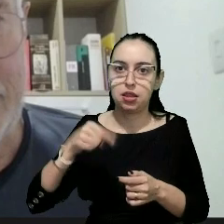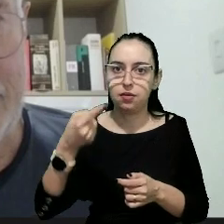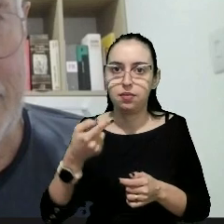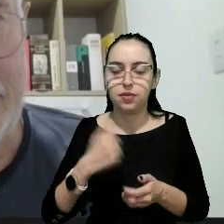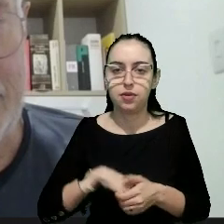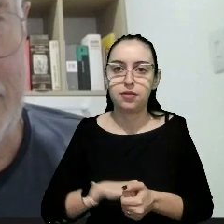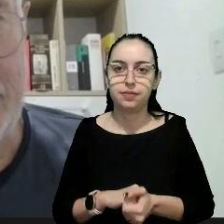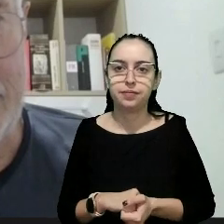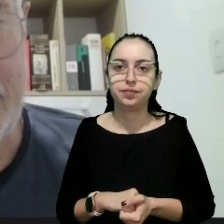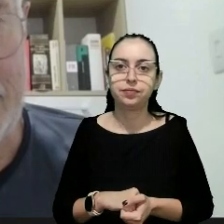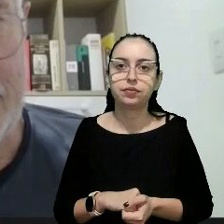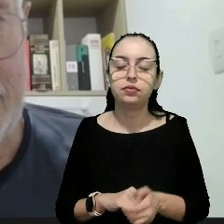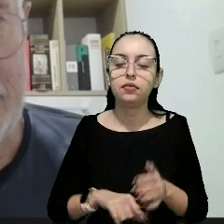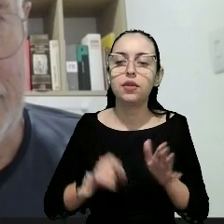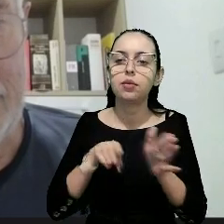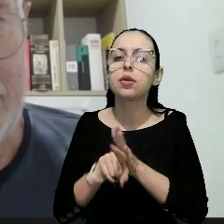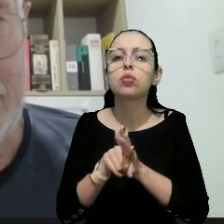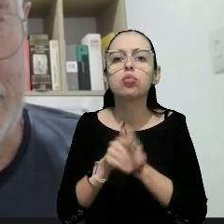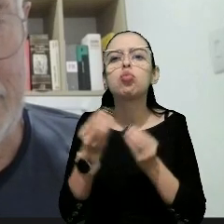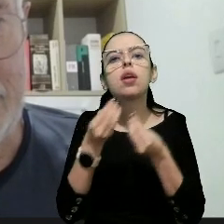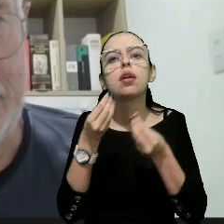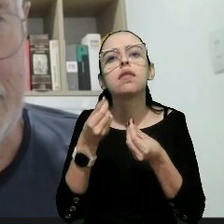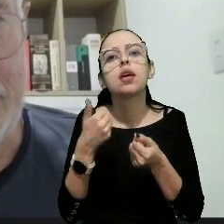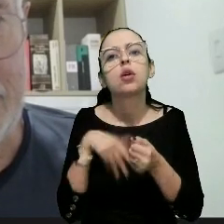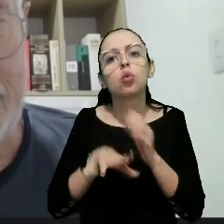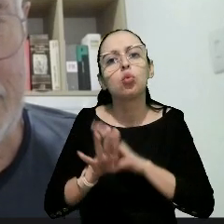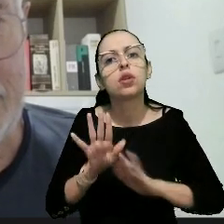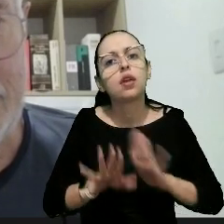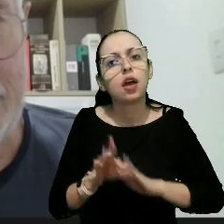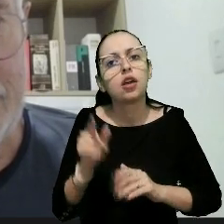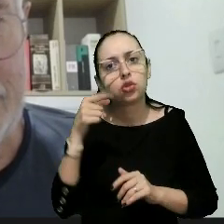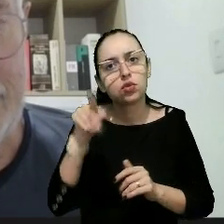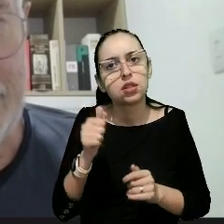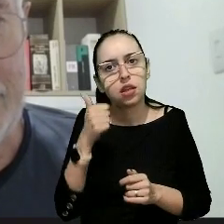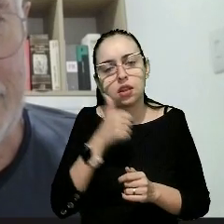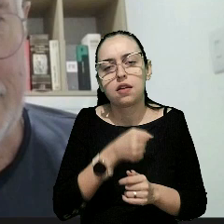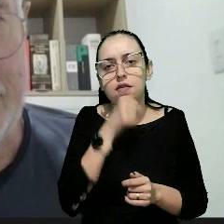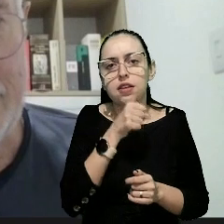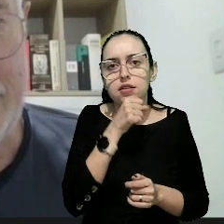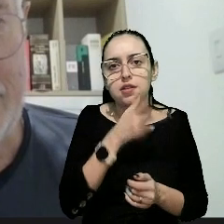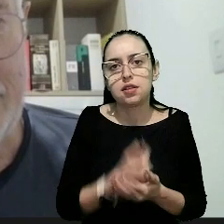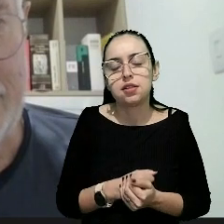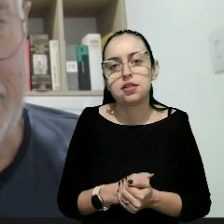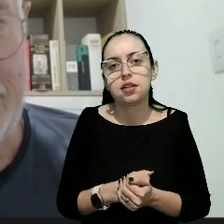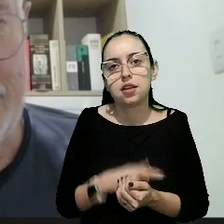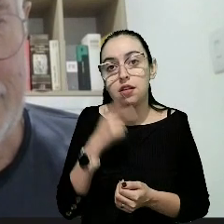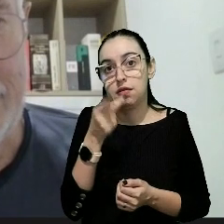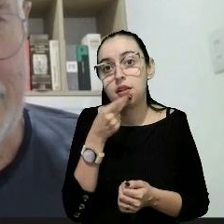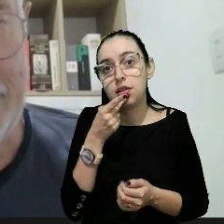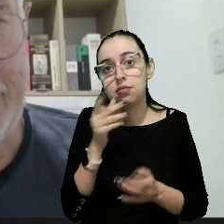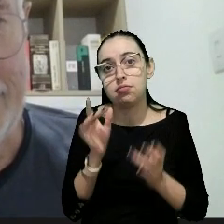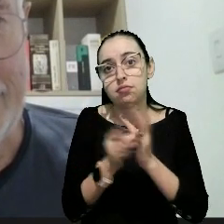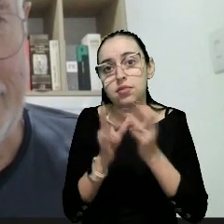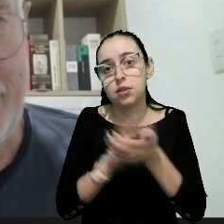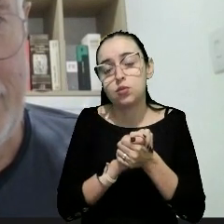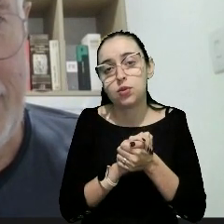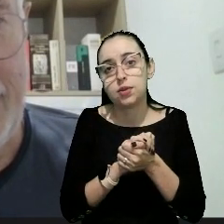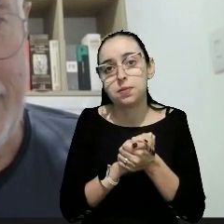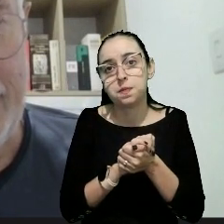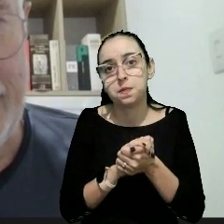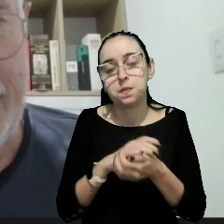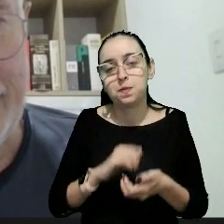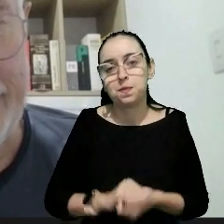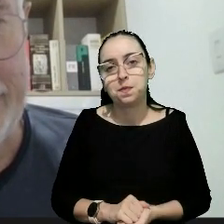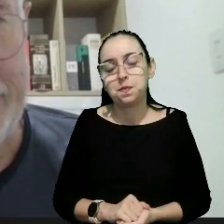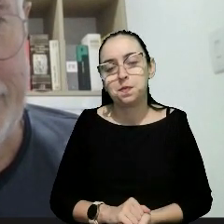cuidar de você? Mas primeiro é eu mesma. Eu pergunto para os homens: quem vai cuidar de você na velhice?